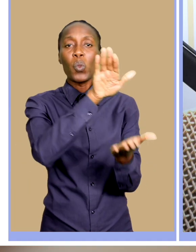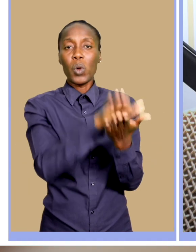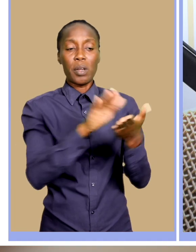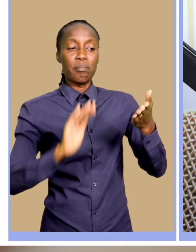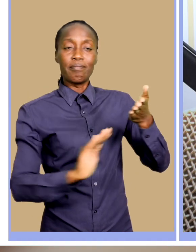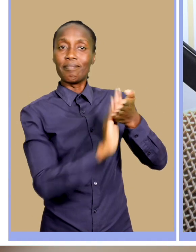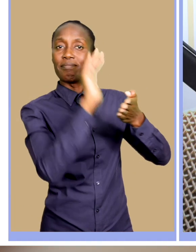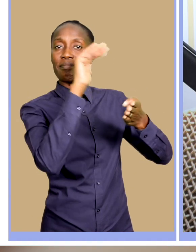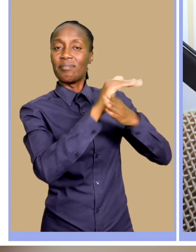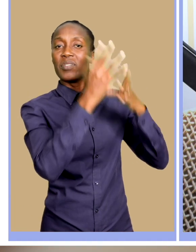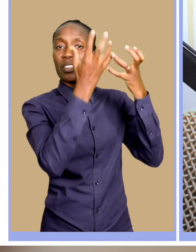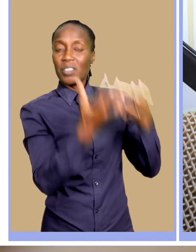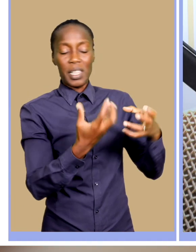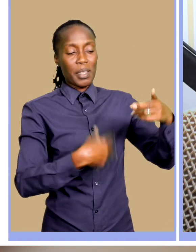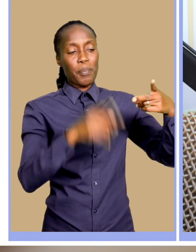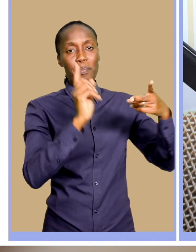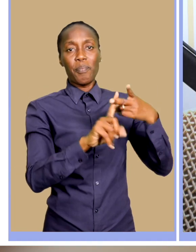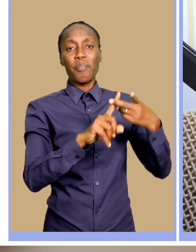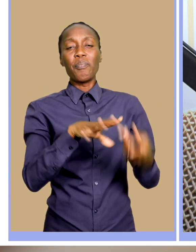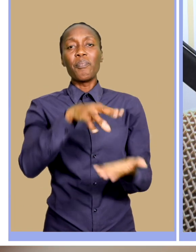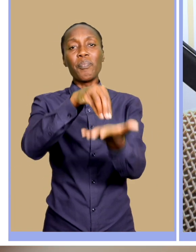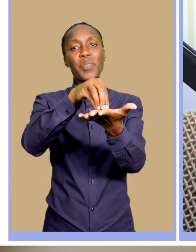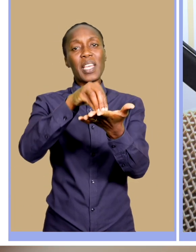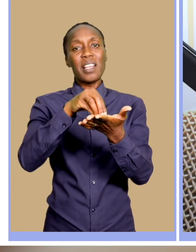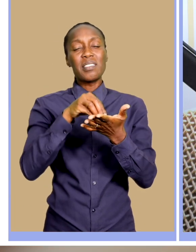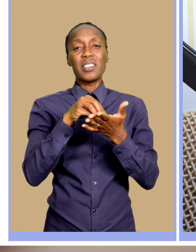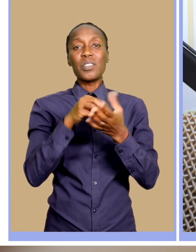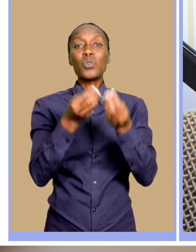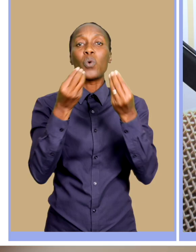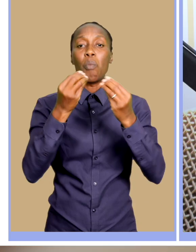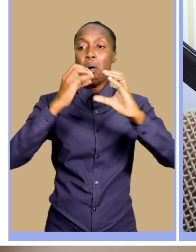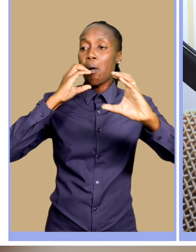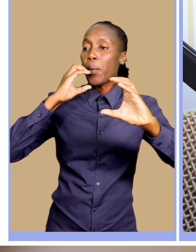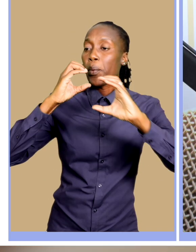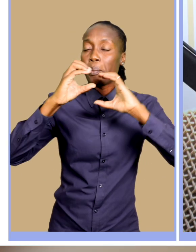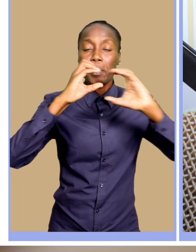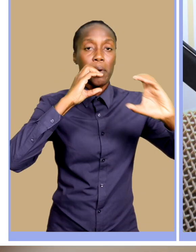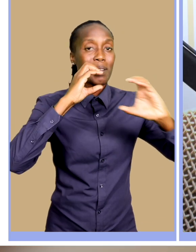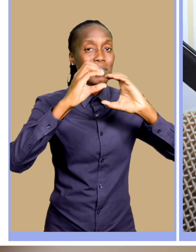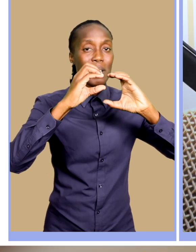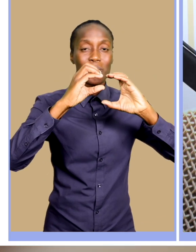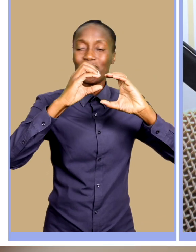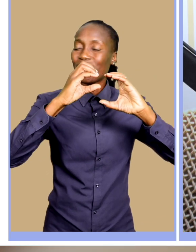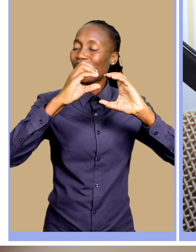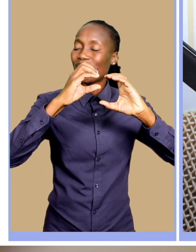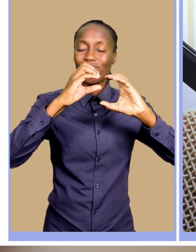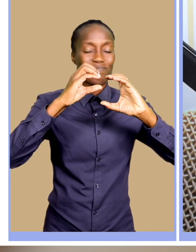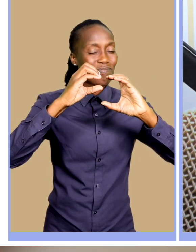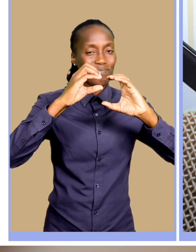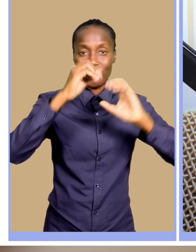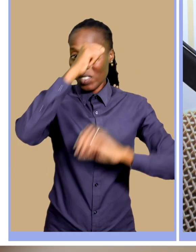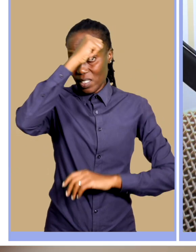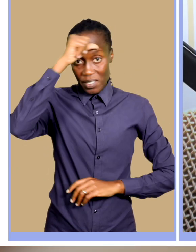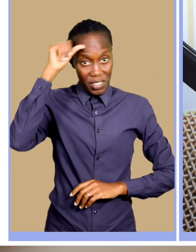lado, em termos de acesso de comunicação. Nós temos muitas pessoas reassentadas, mas temos